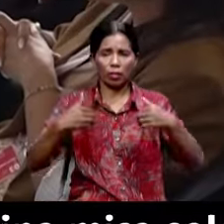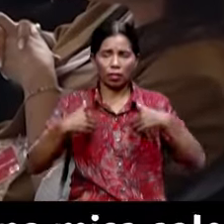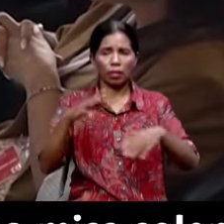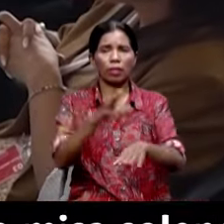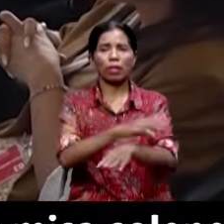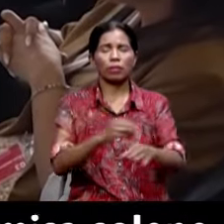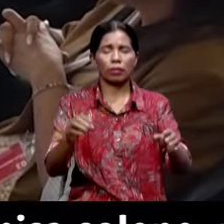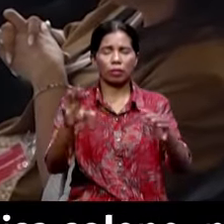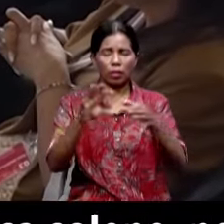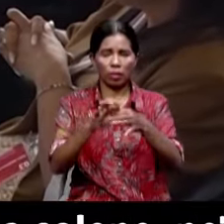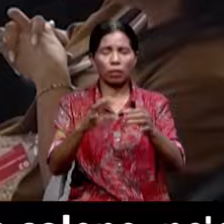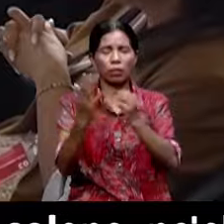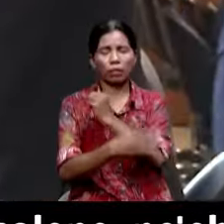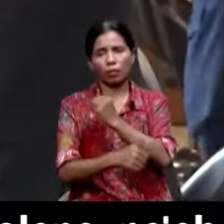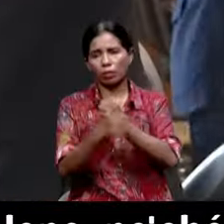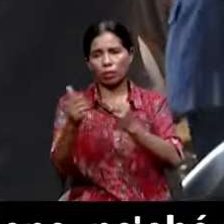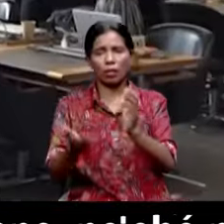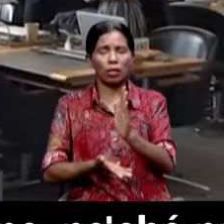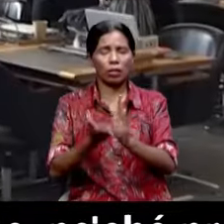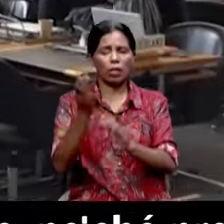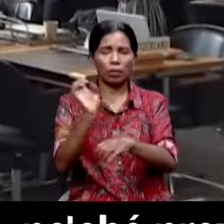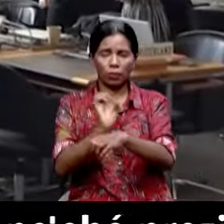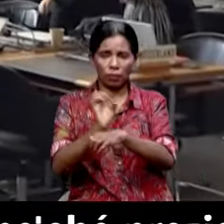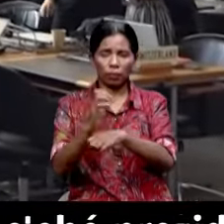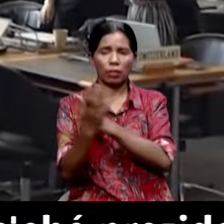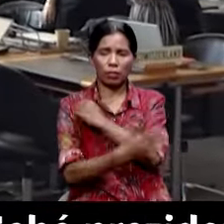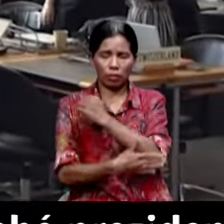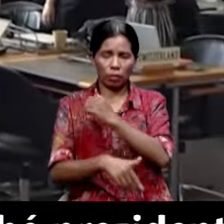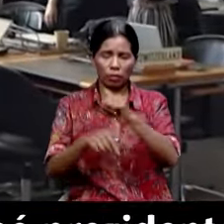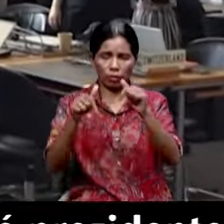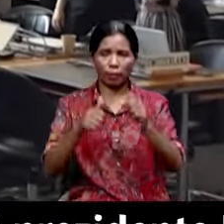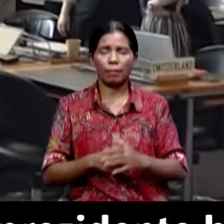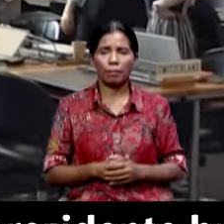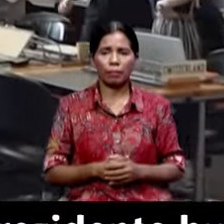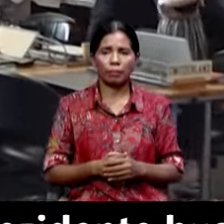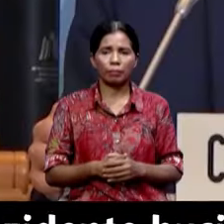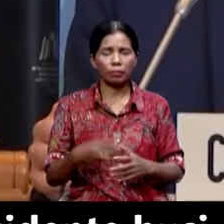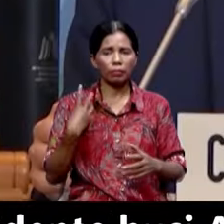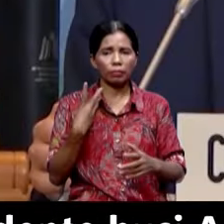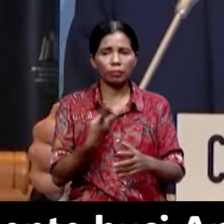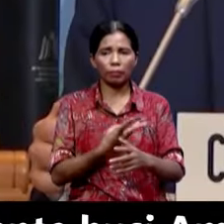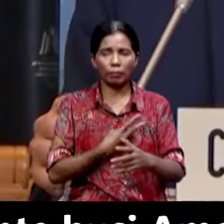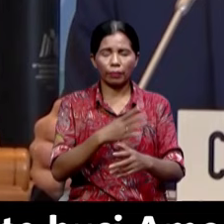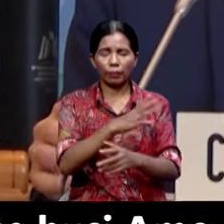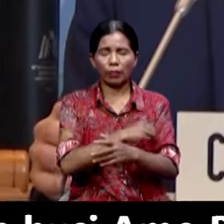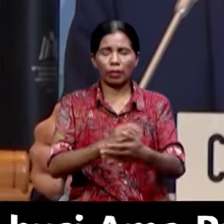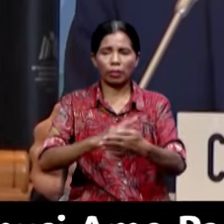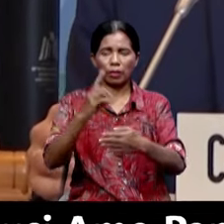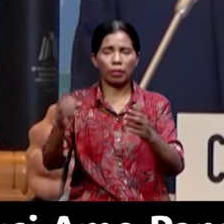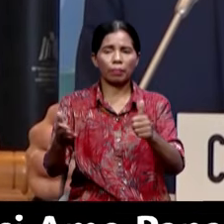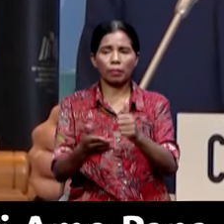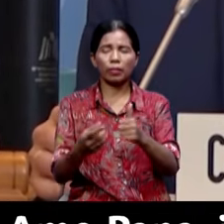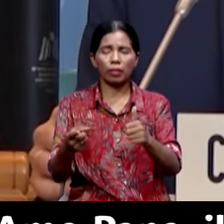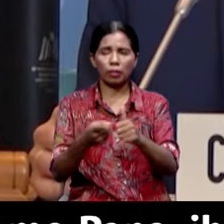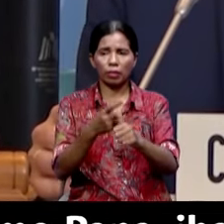nação membro selo, ou de raça economia e a railaran. E13, as I congratulated both LDCs on their achievements,